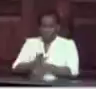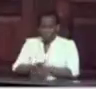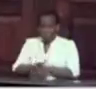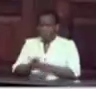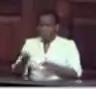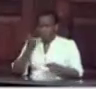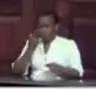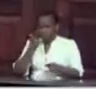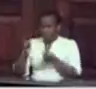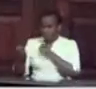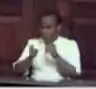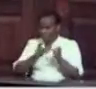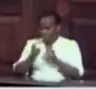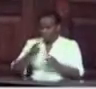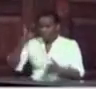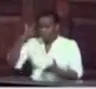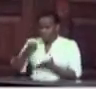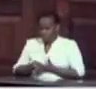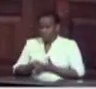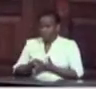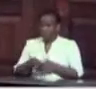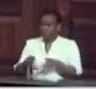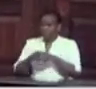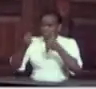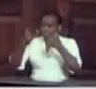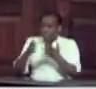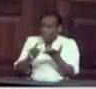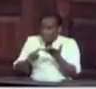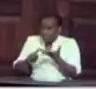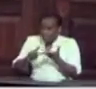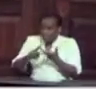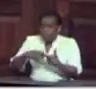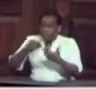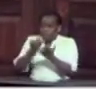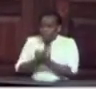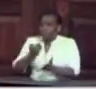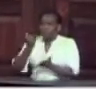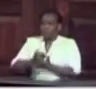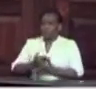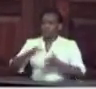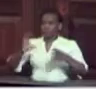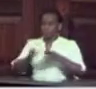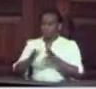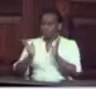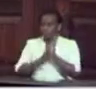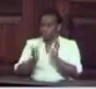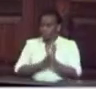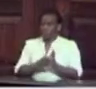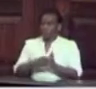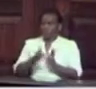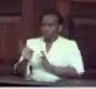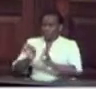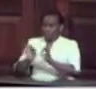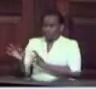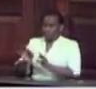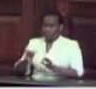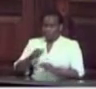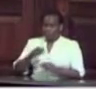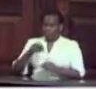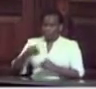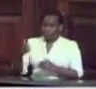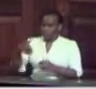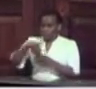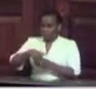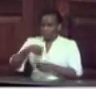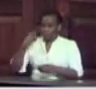produzir consensos, mas pelo menos a esmiuçar mais o conjunto dessas propostas que estão tramitando, estão sendo colocadas em votação